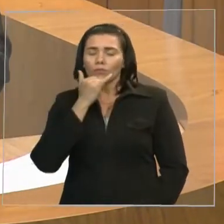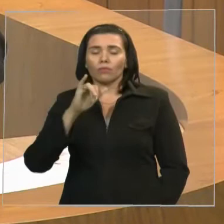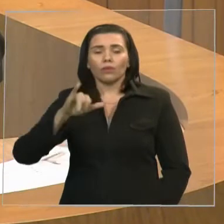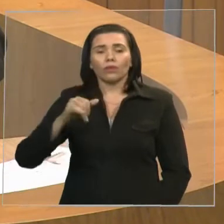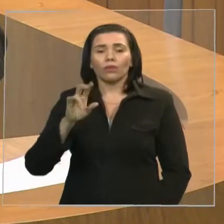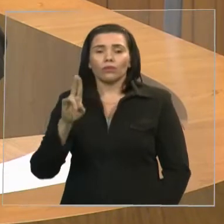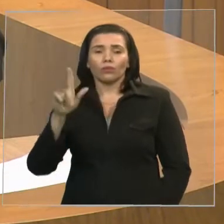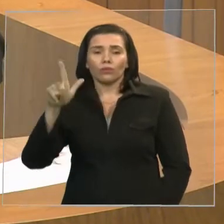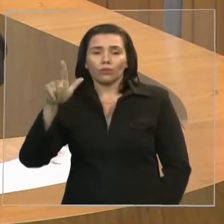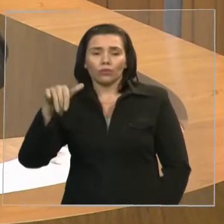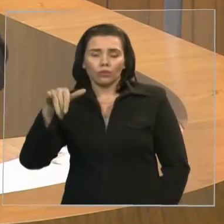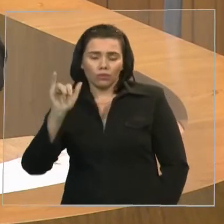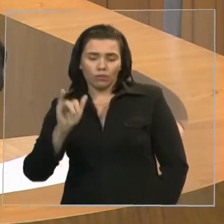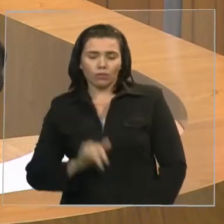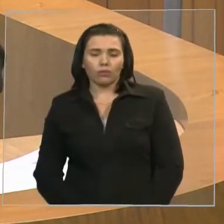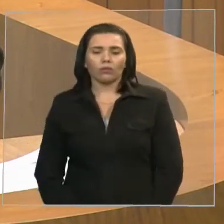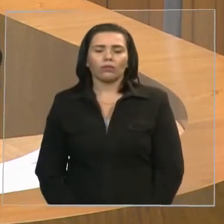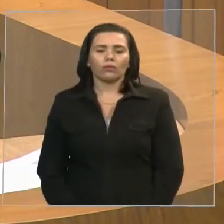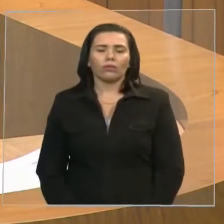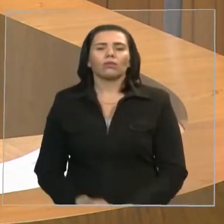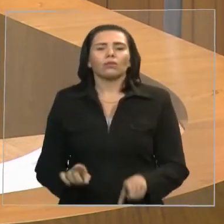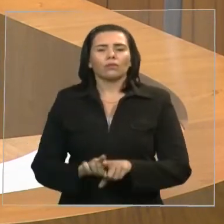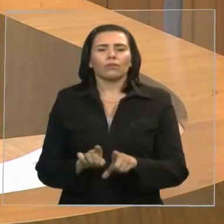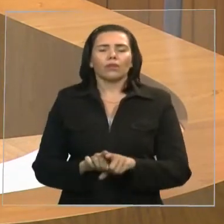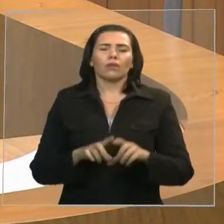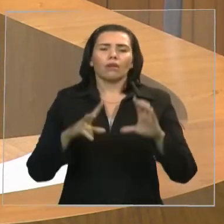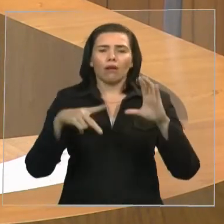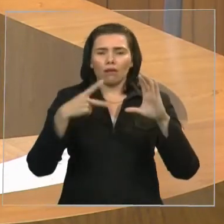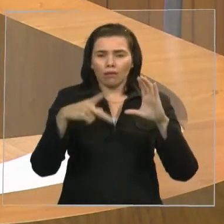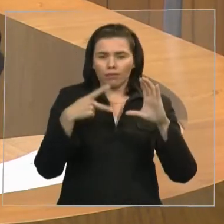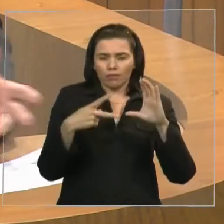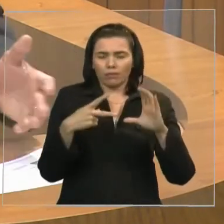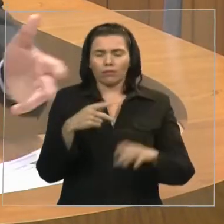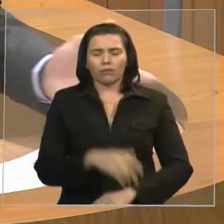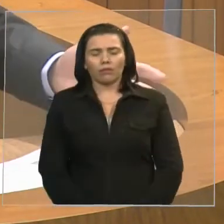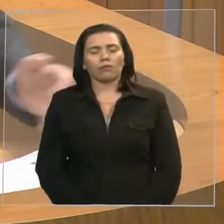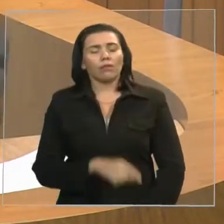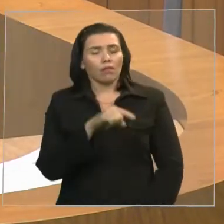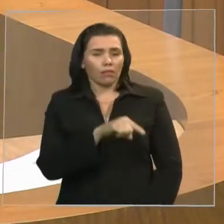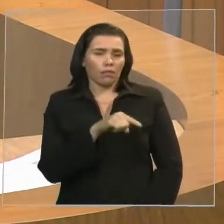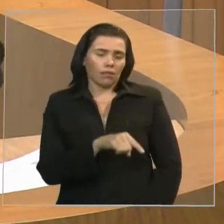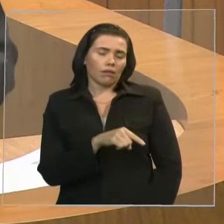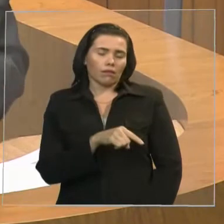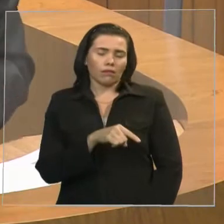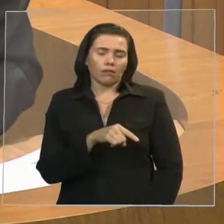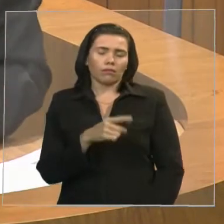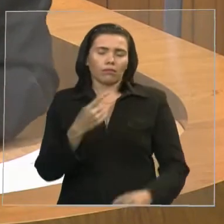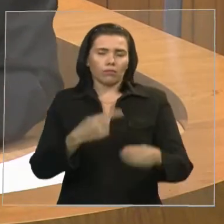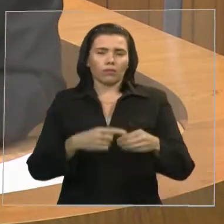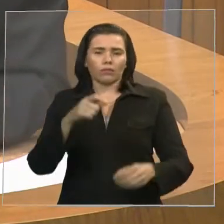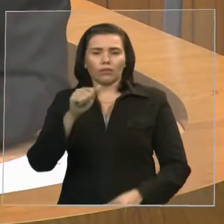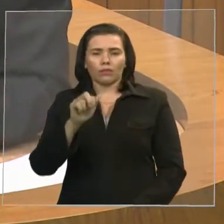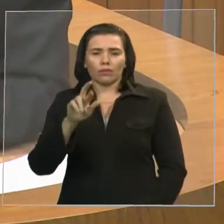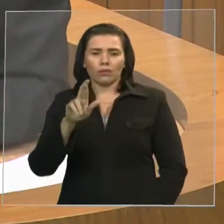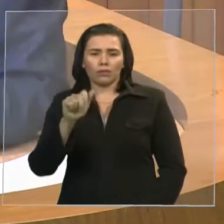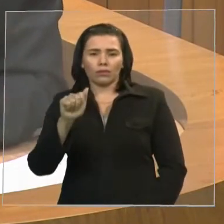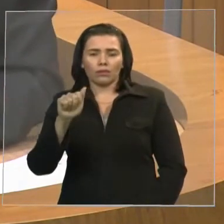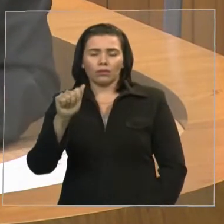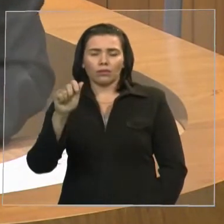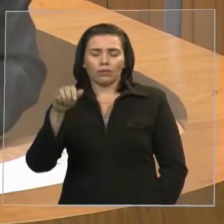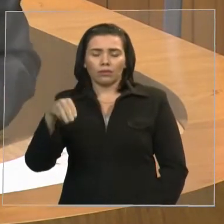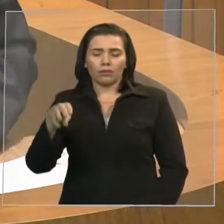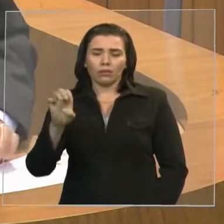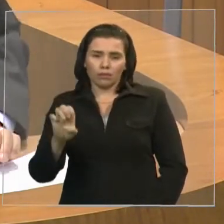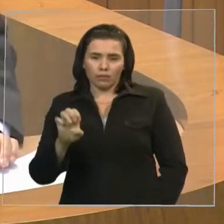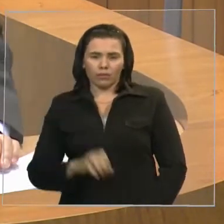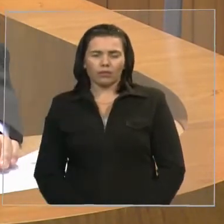Municipal da cidade de Arame, e orgulhosamente estive lá na quinta-feira,